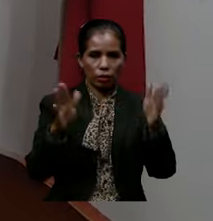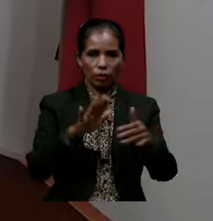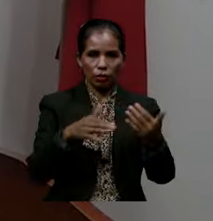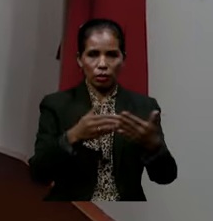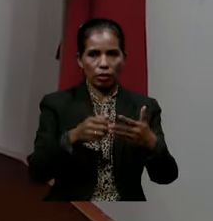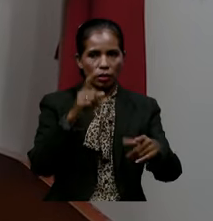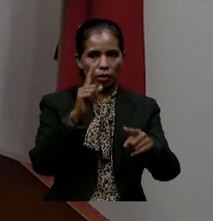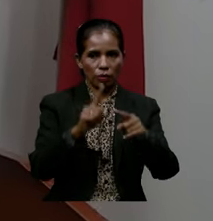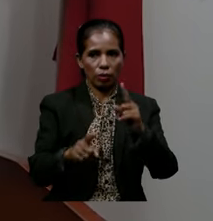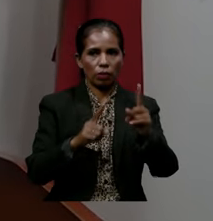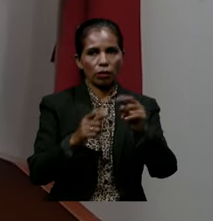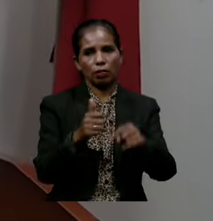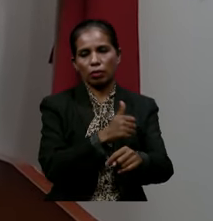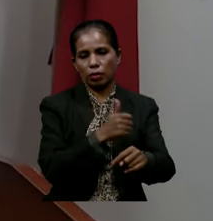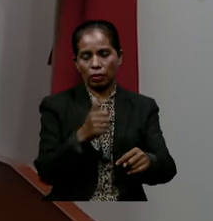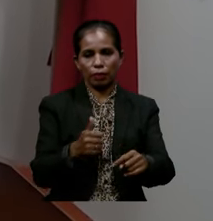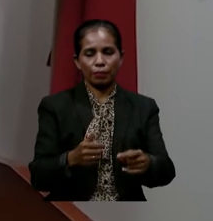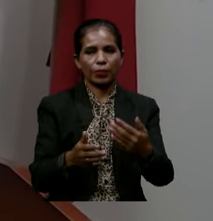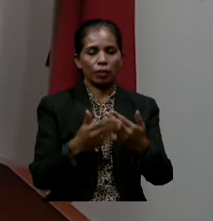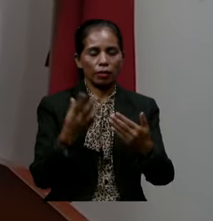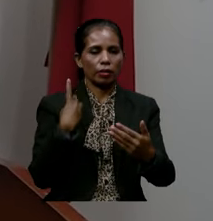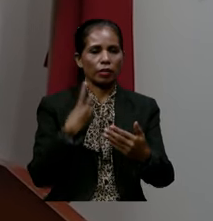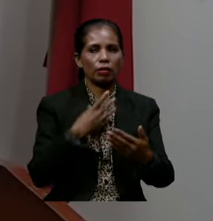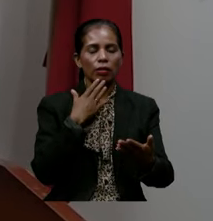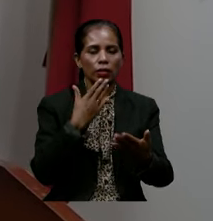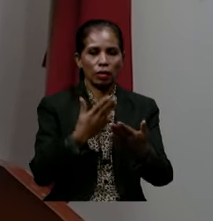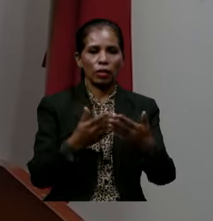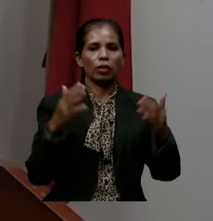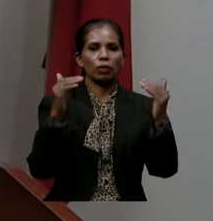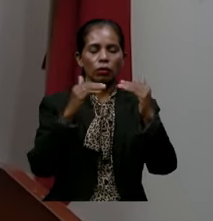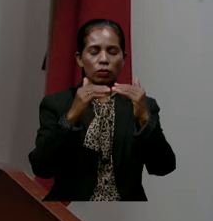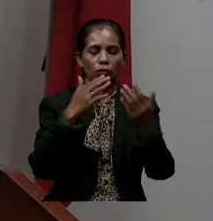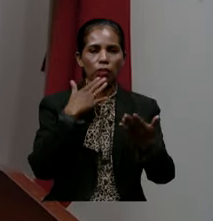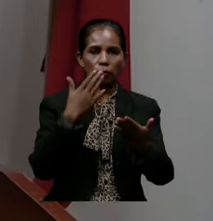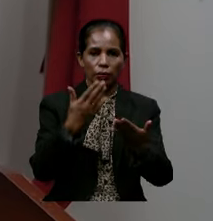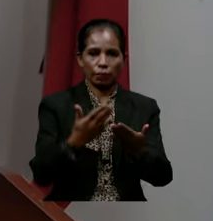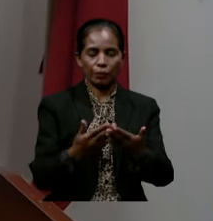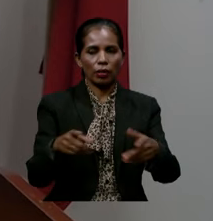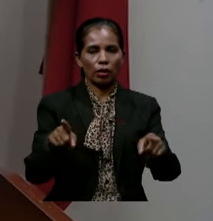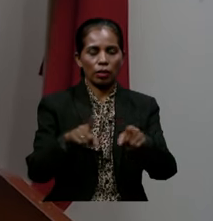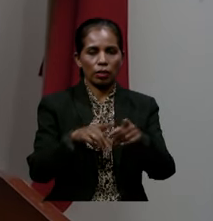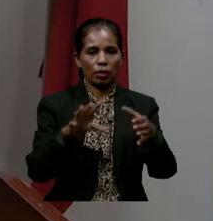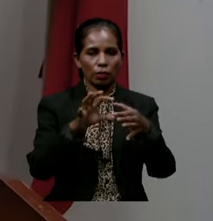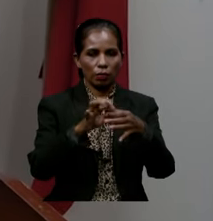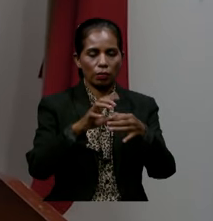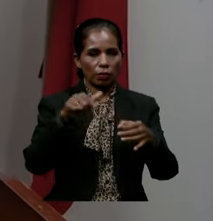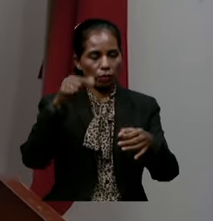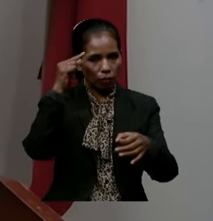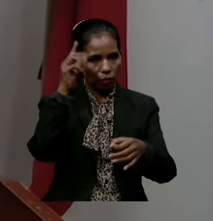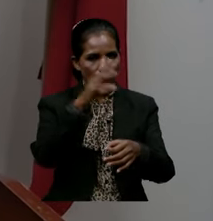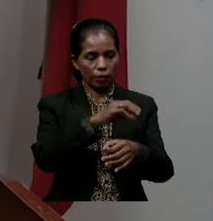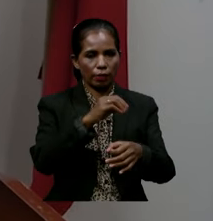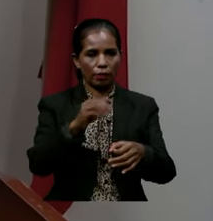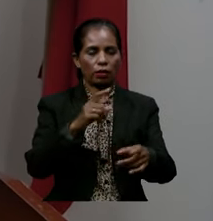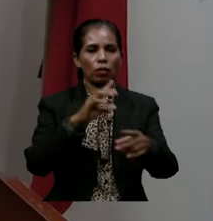be la bele interpreta vaselo, simplemente da ne dialogi da ne be ma ka, en sa membro governo, ministro statal,